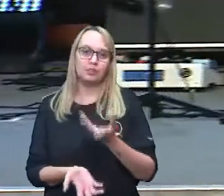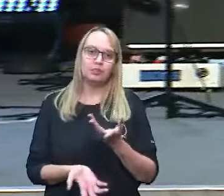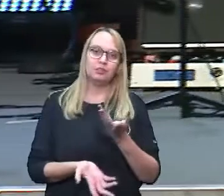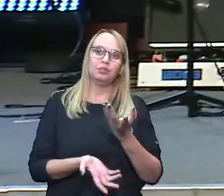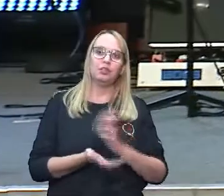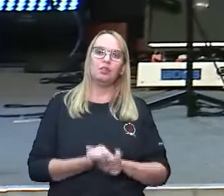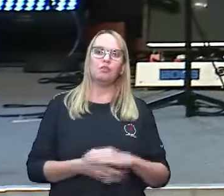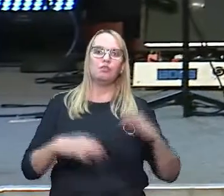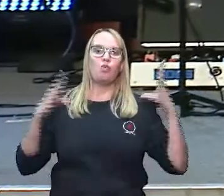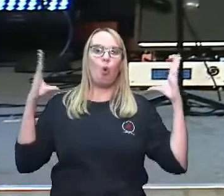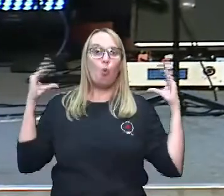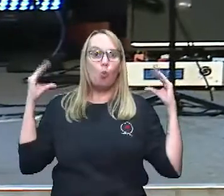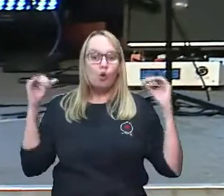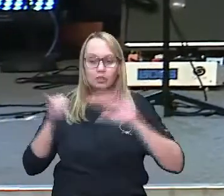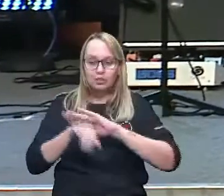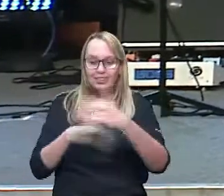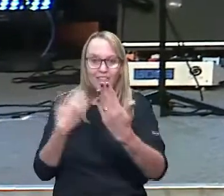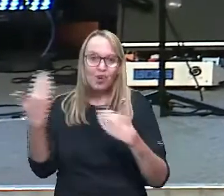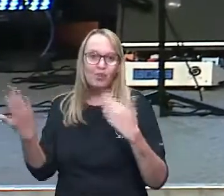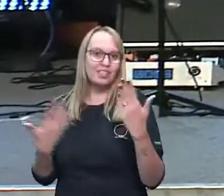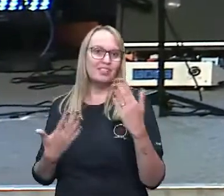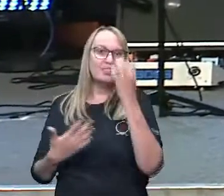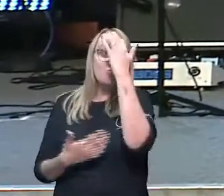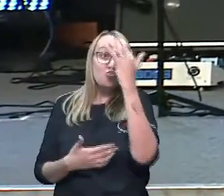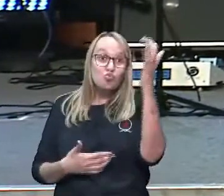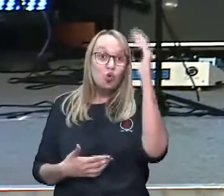o anjo estava conversando com ele, não era sonho.